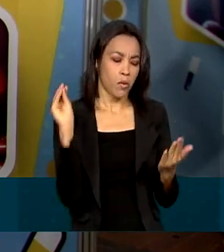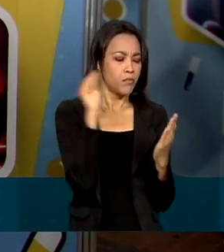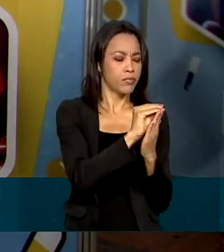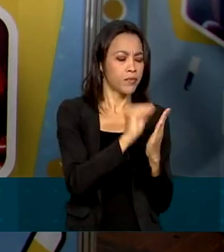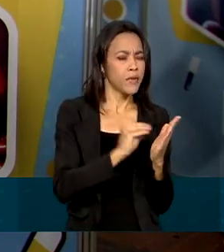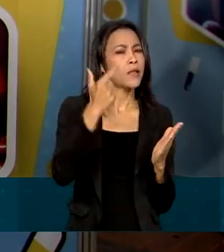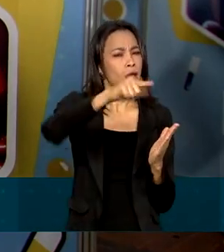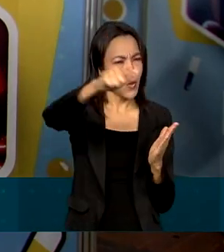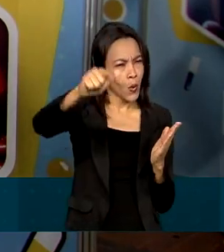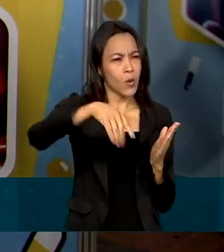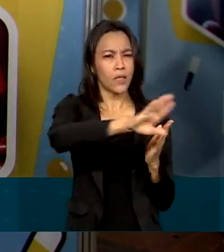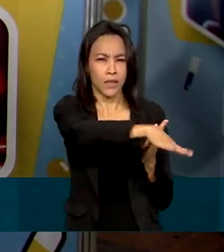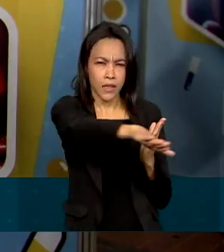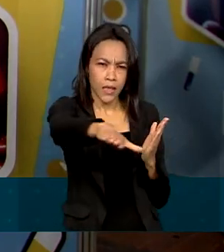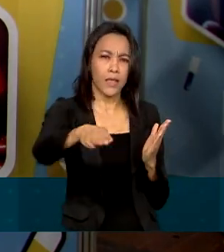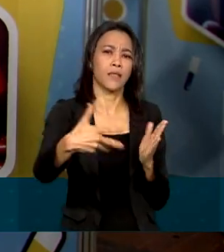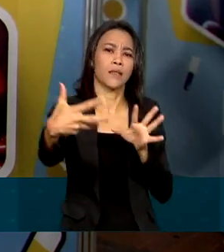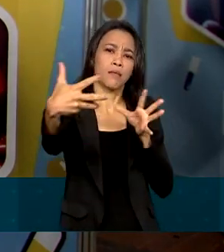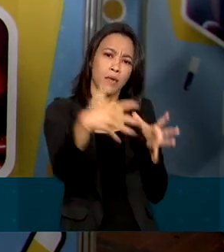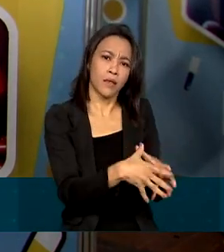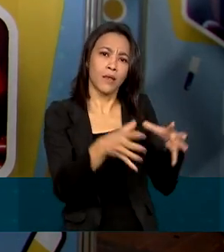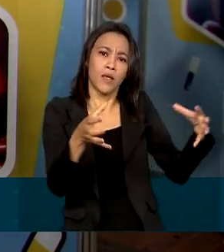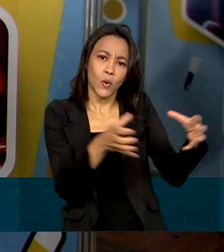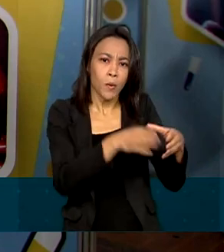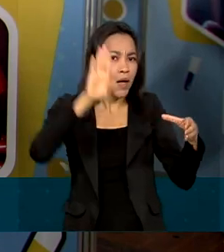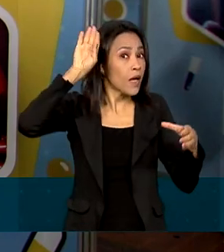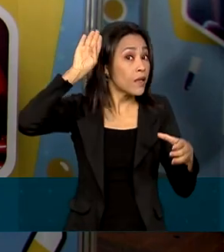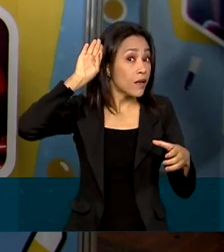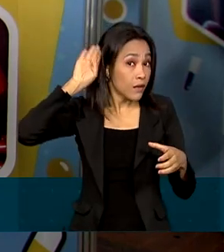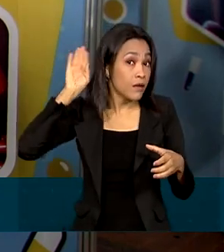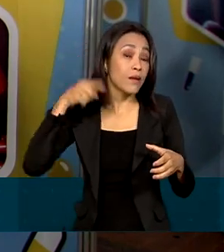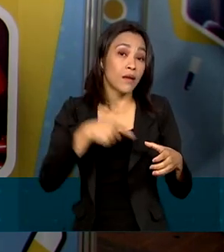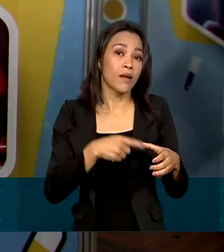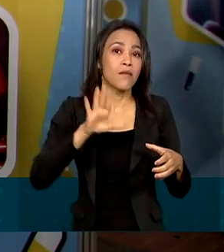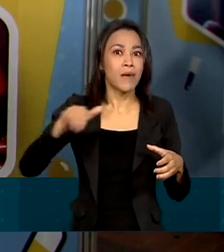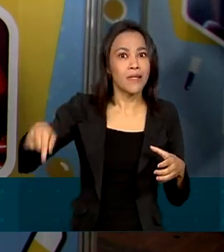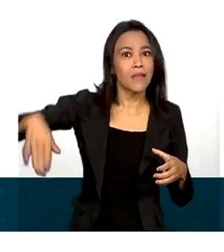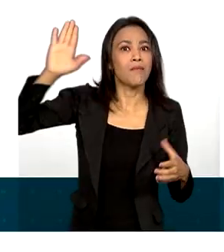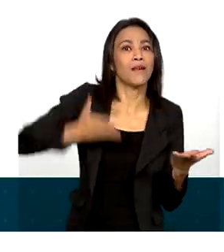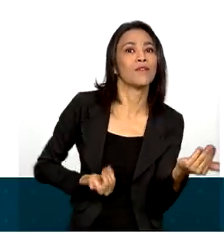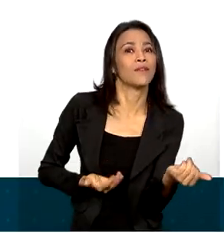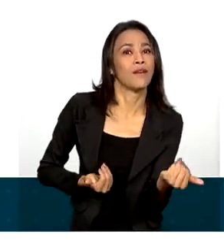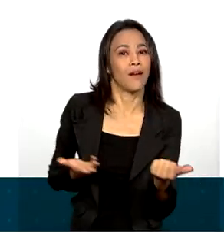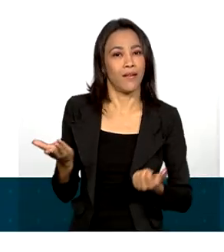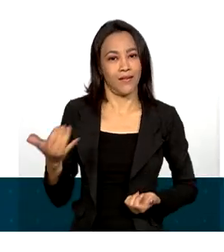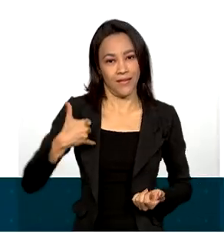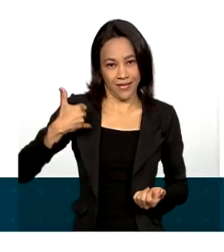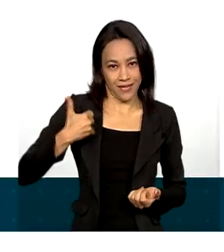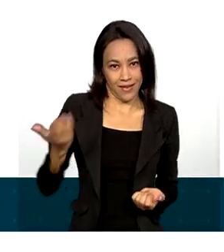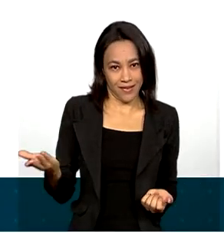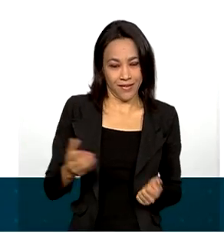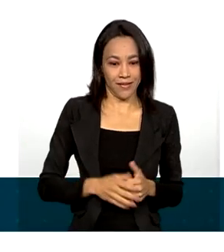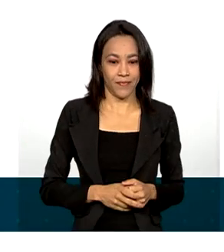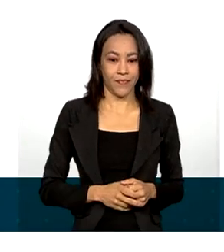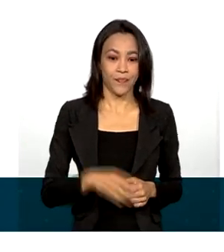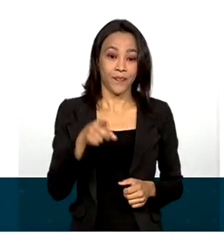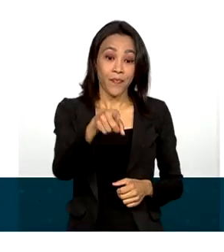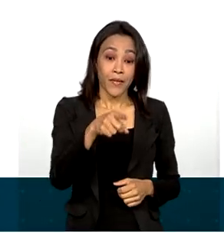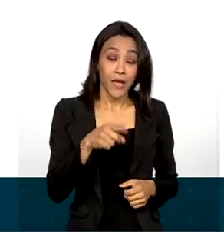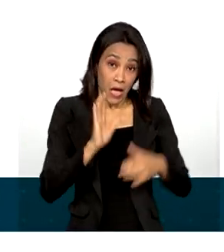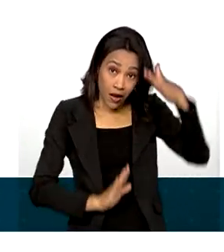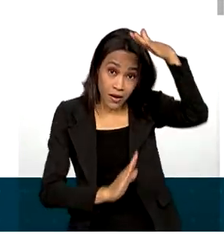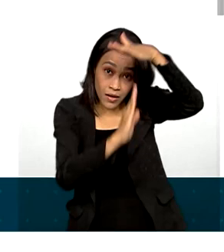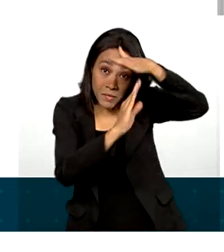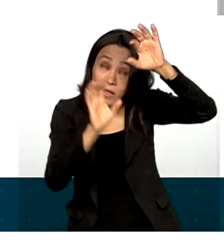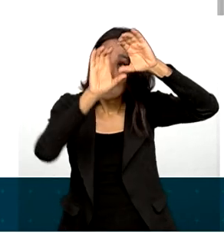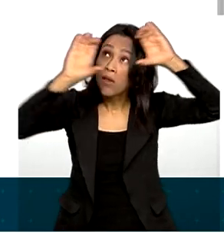crianças cadastradas como membros de uma academia universitária, só que elas são as mais novas. O céu não é o limite para a dupla que